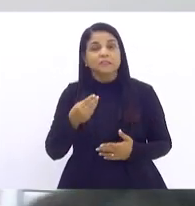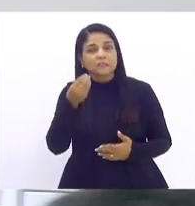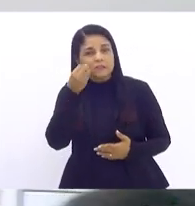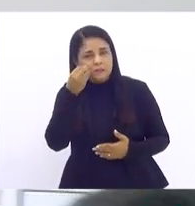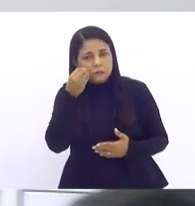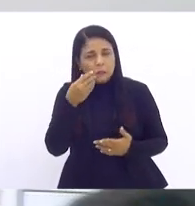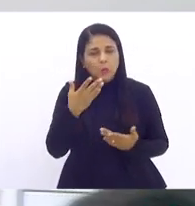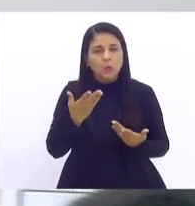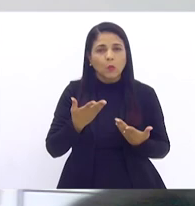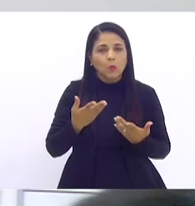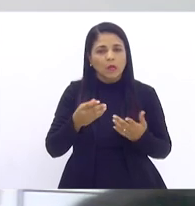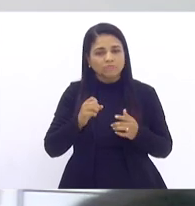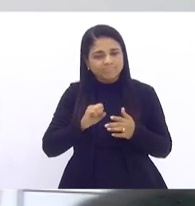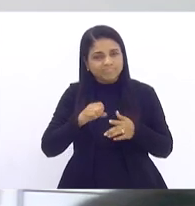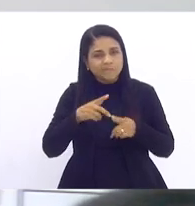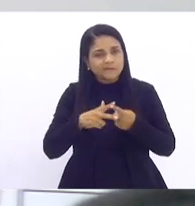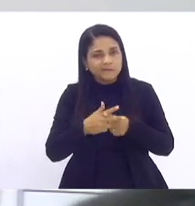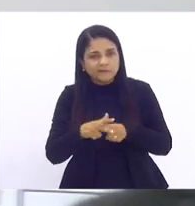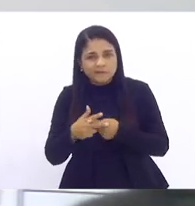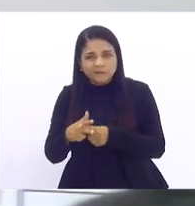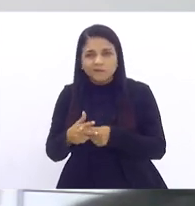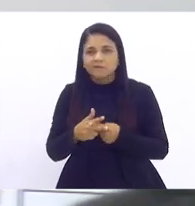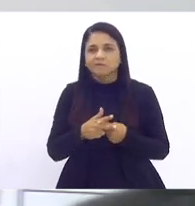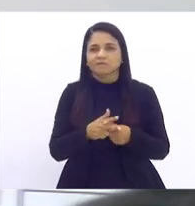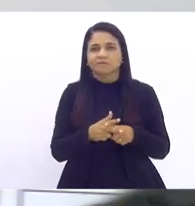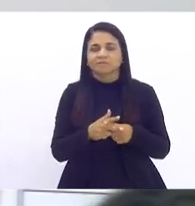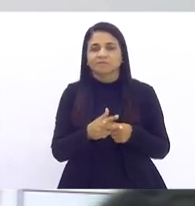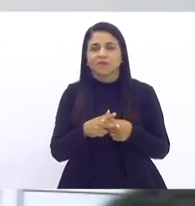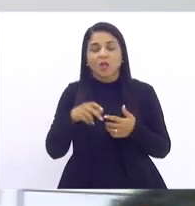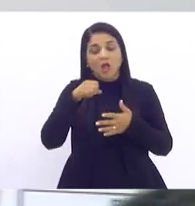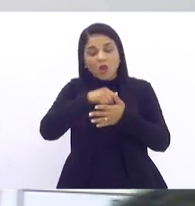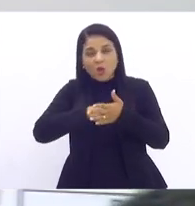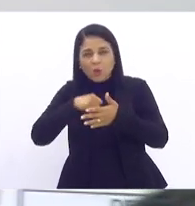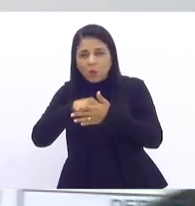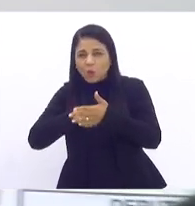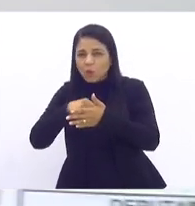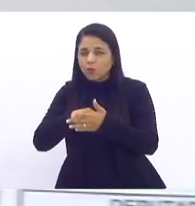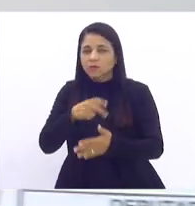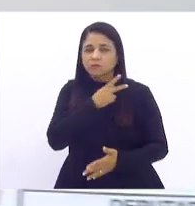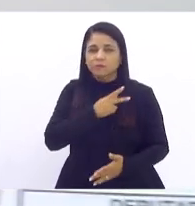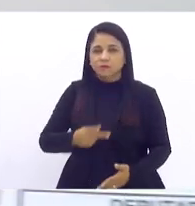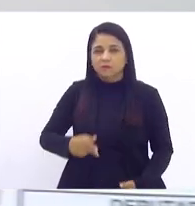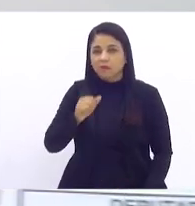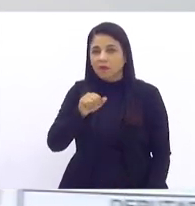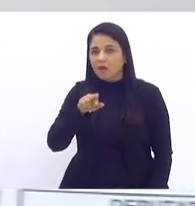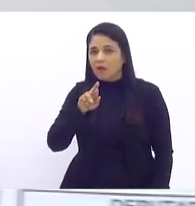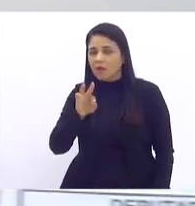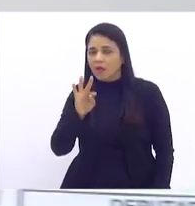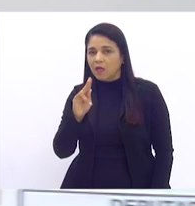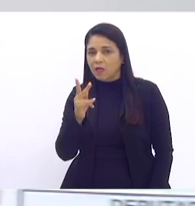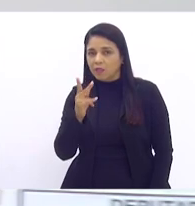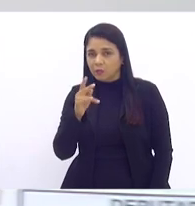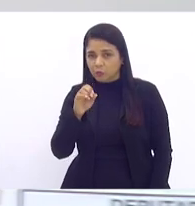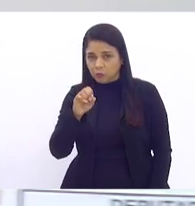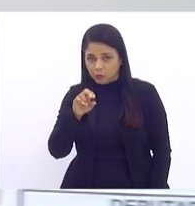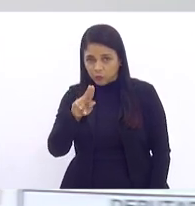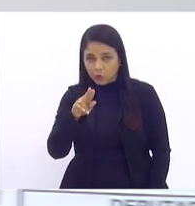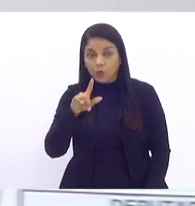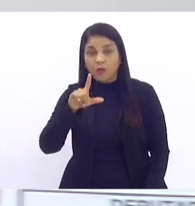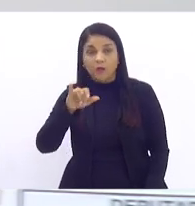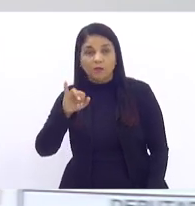e meto seja feito a luta principalmente nosso Presidente cartolina na Câmara dos Deputados o nosso grande líder